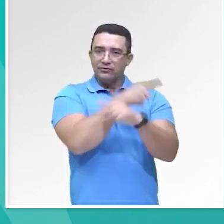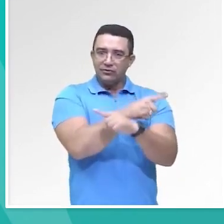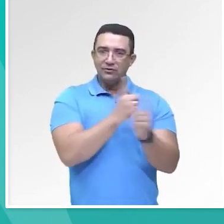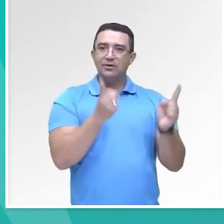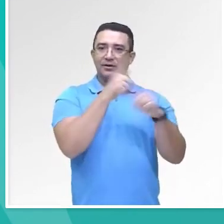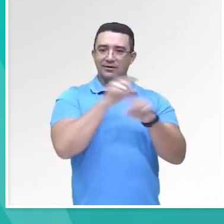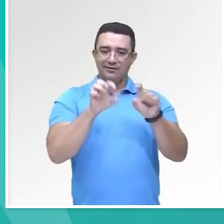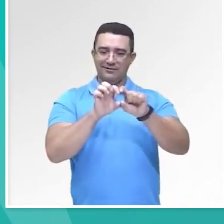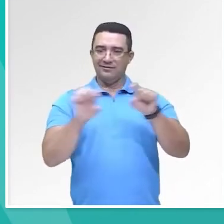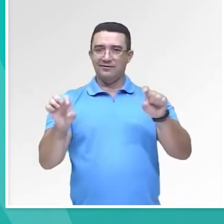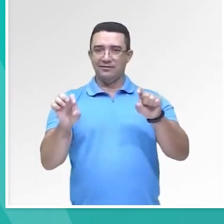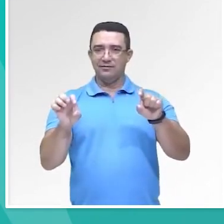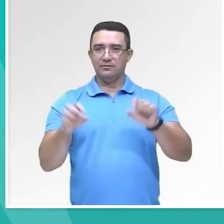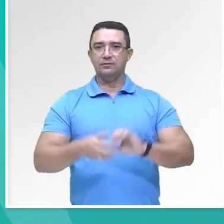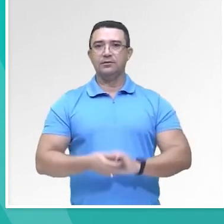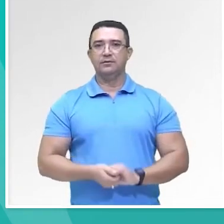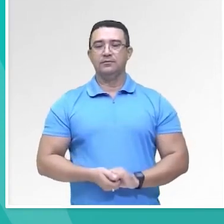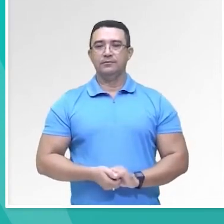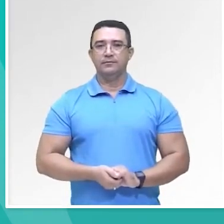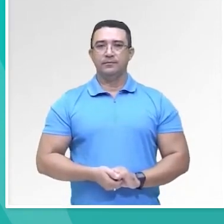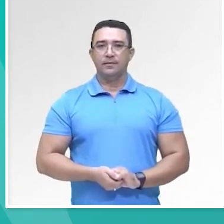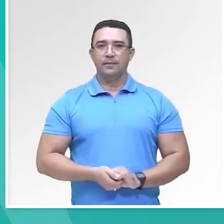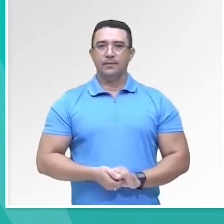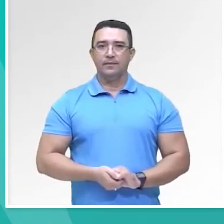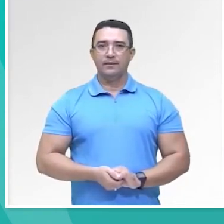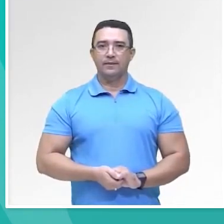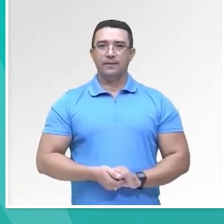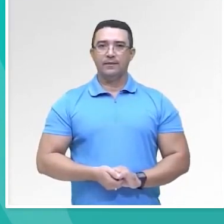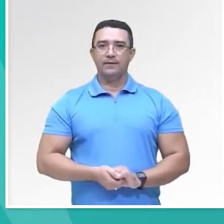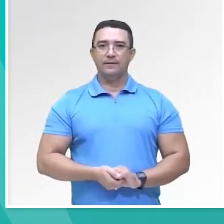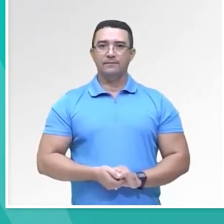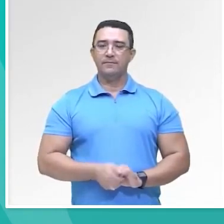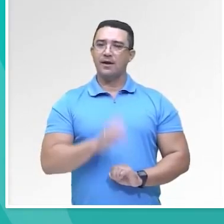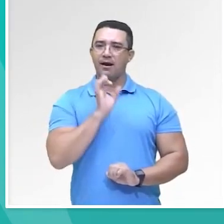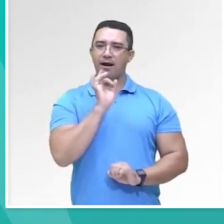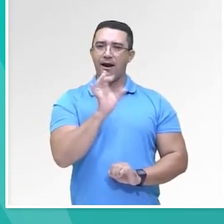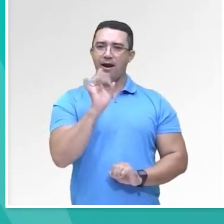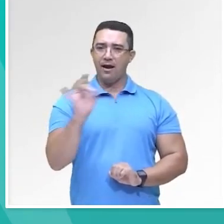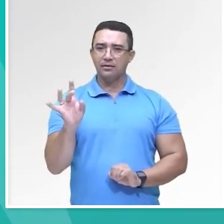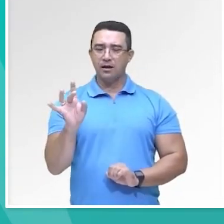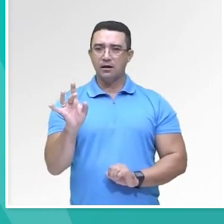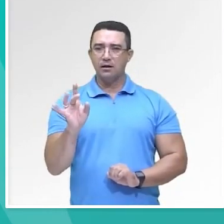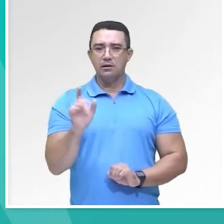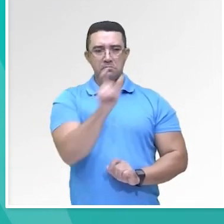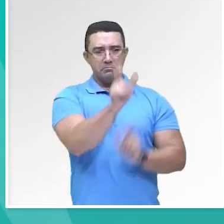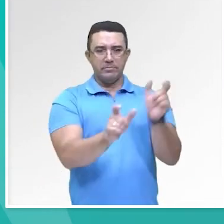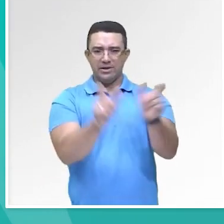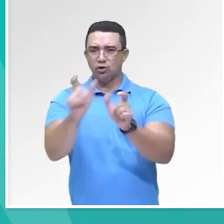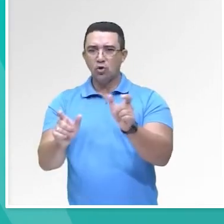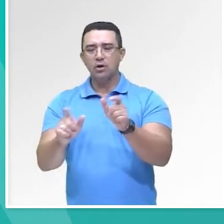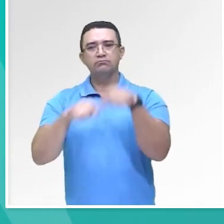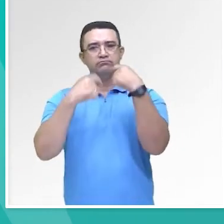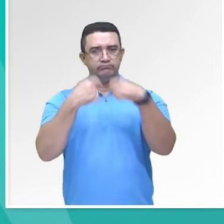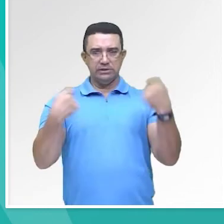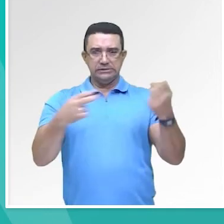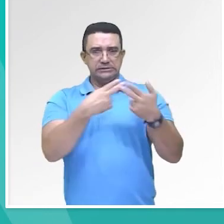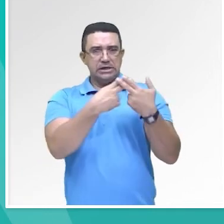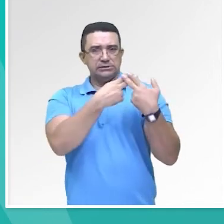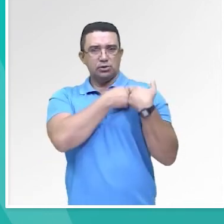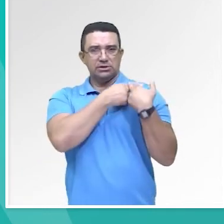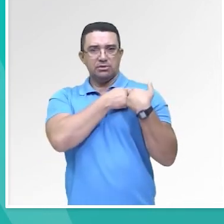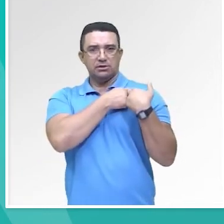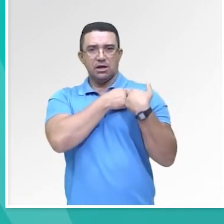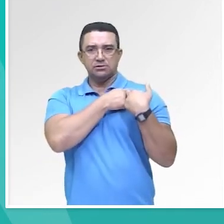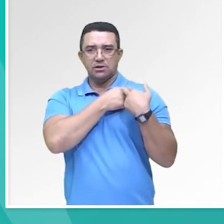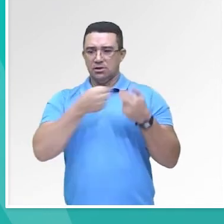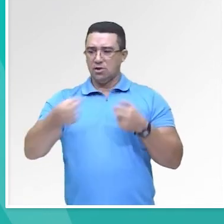bastão. O interessante é que cada um faça a sua parte, passe o bastão para o seu parceiro